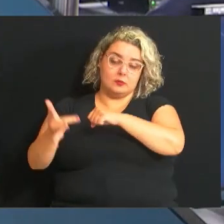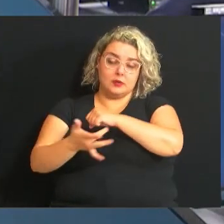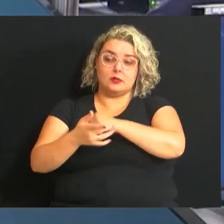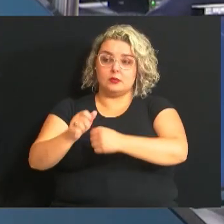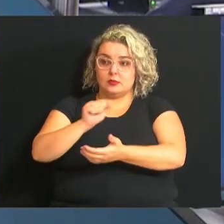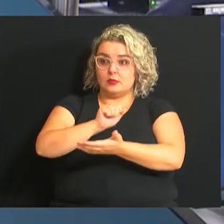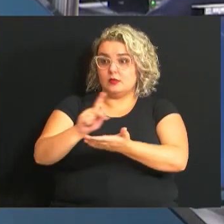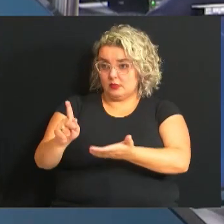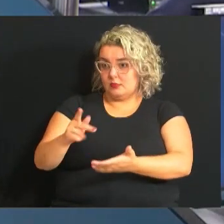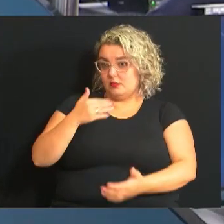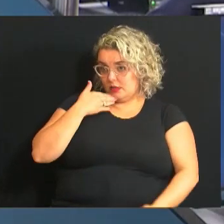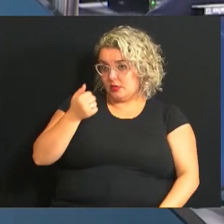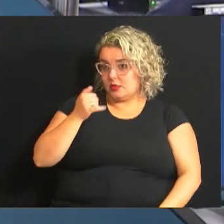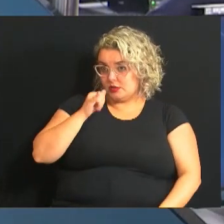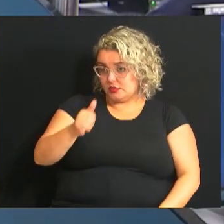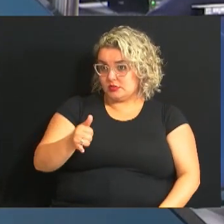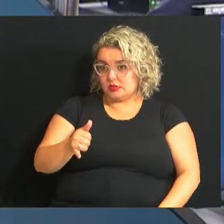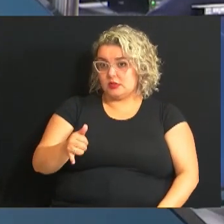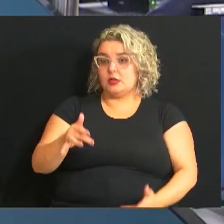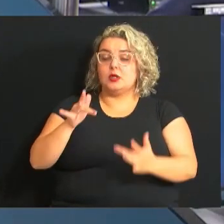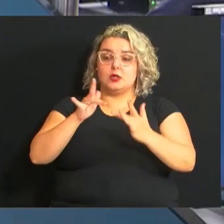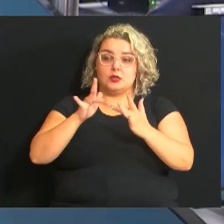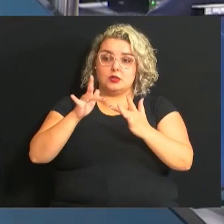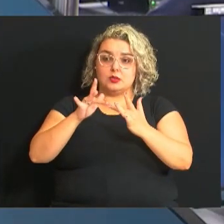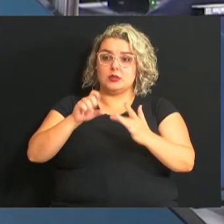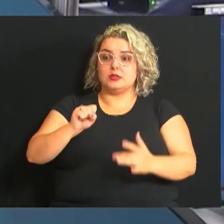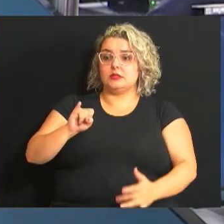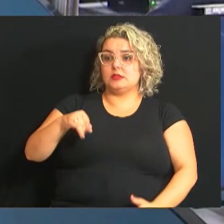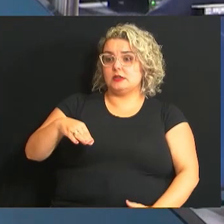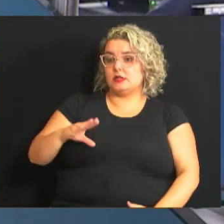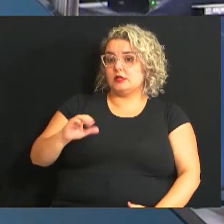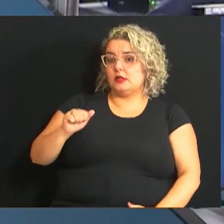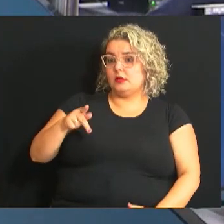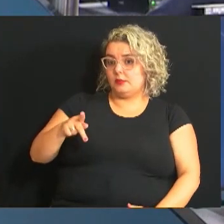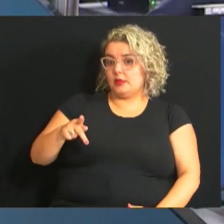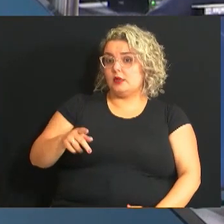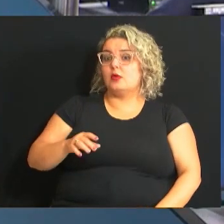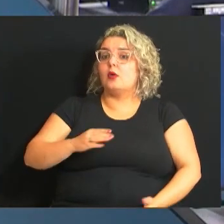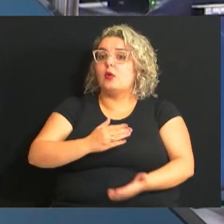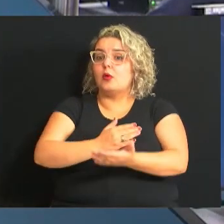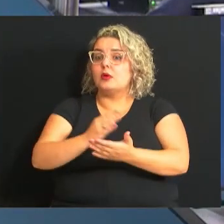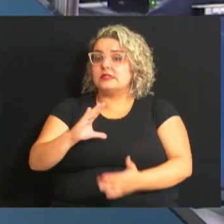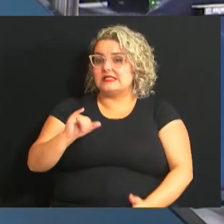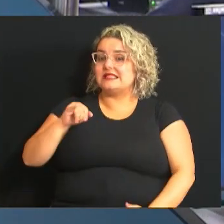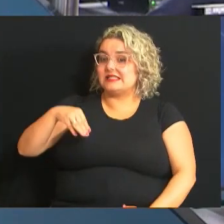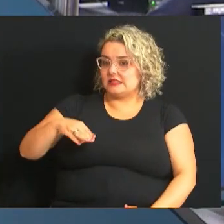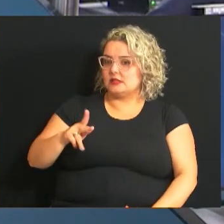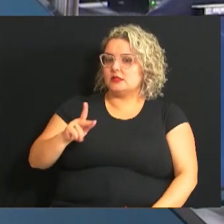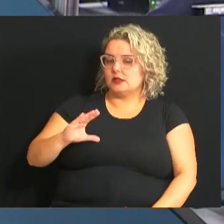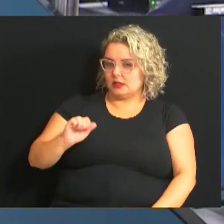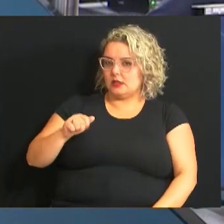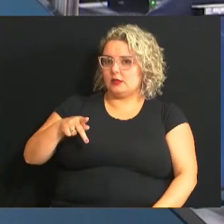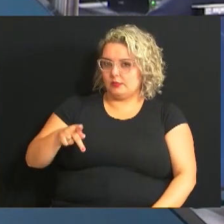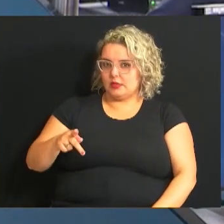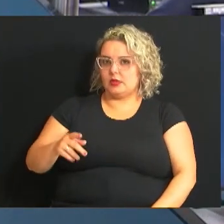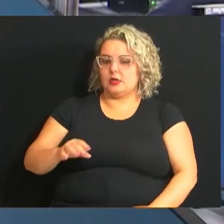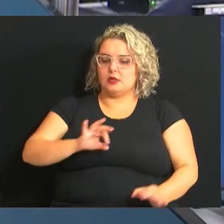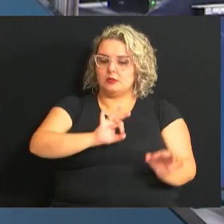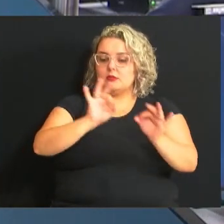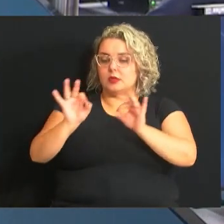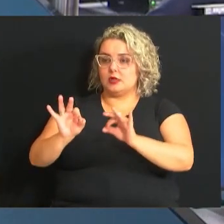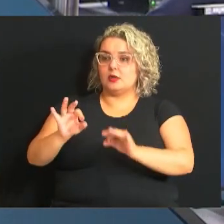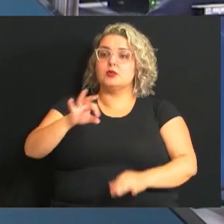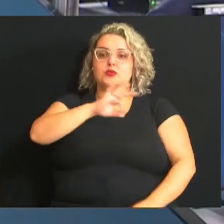dizendo, que é o meio de contato com a Sincamp, nós passamos a monitorar essas câmeras e os nossos guardas municipais tomam as atitudes que